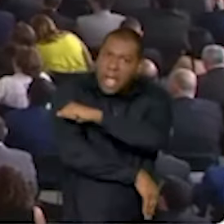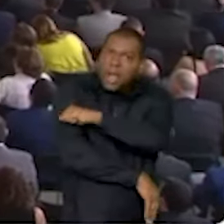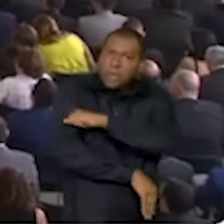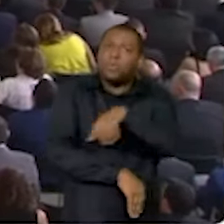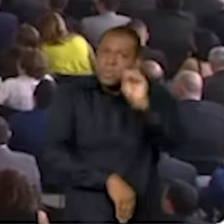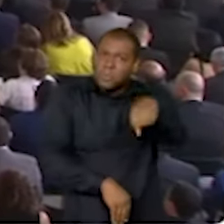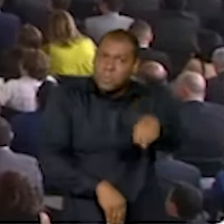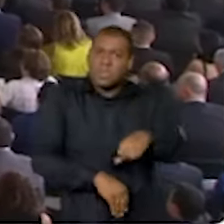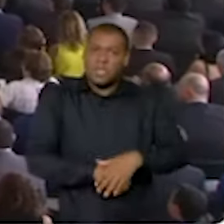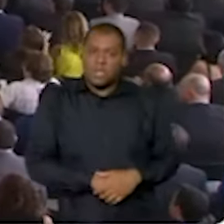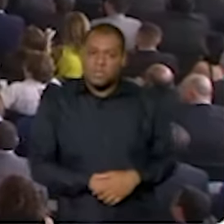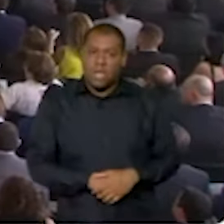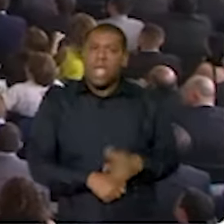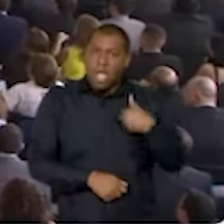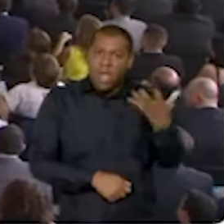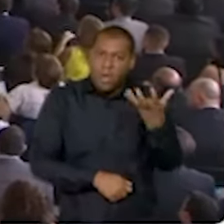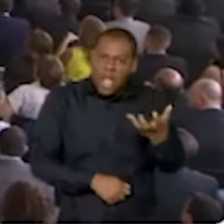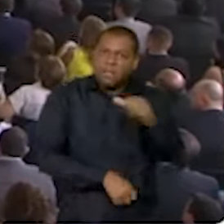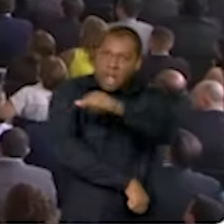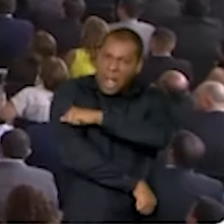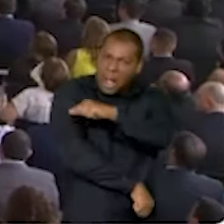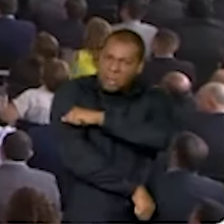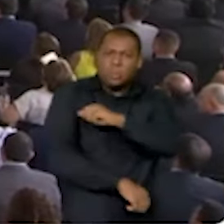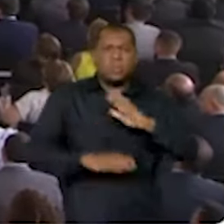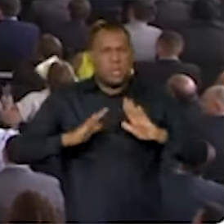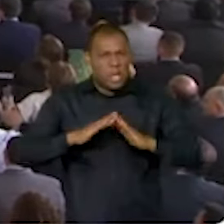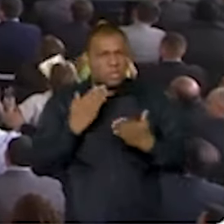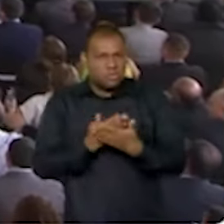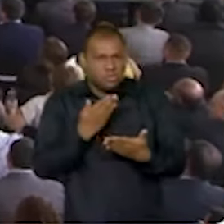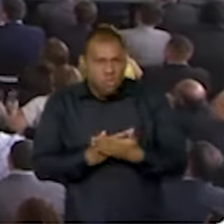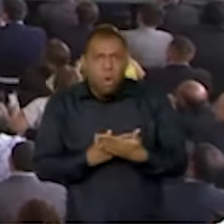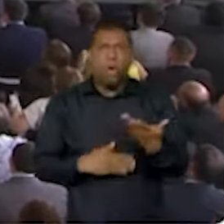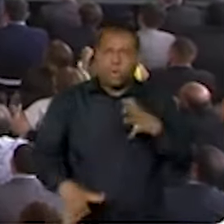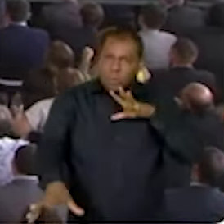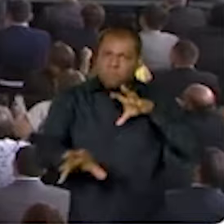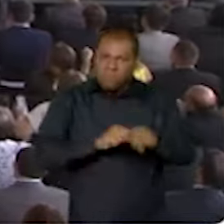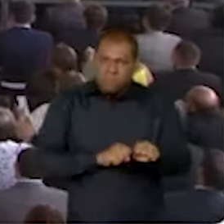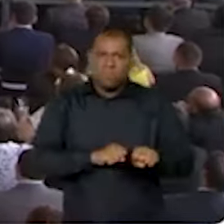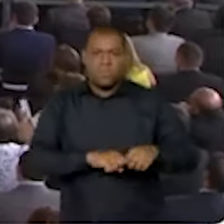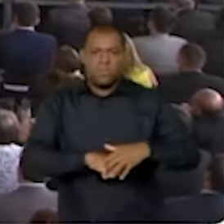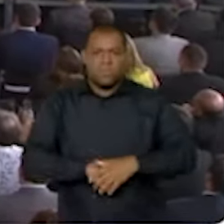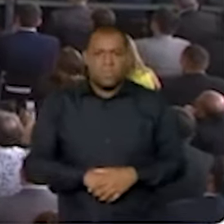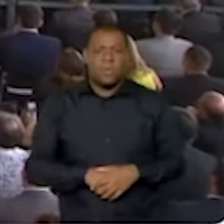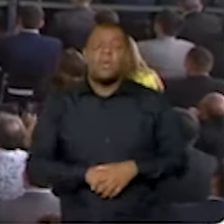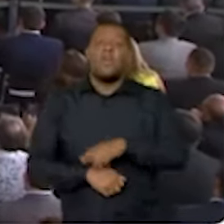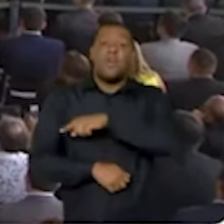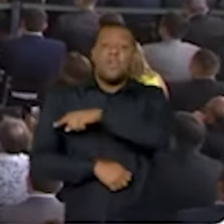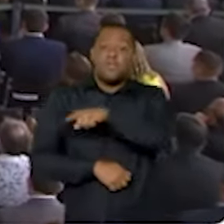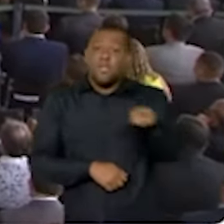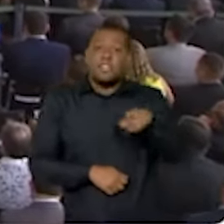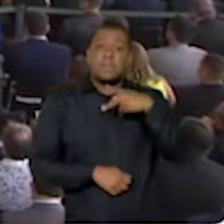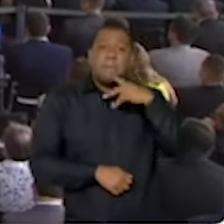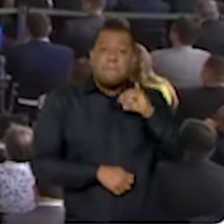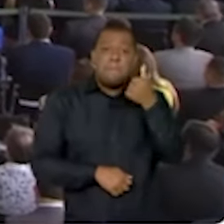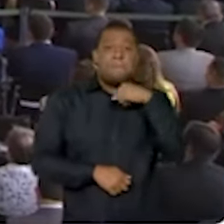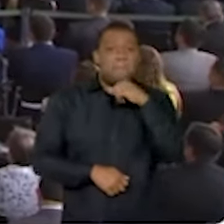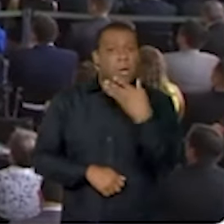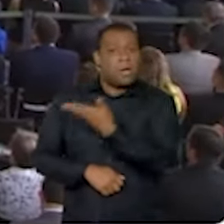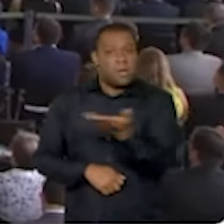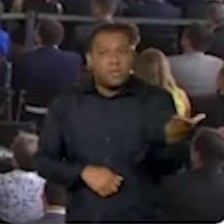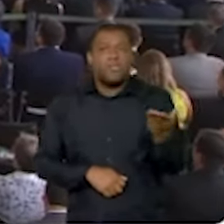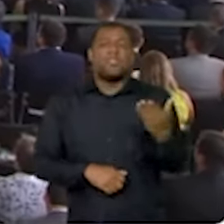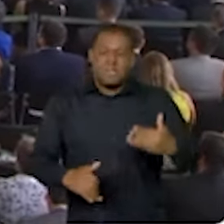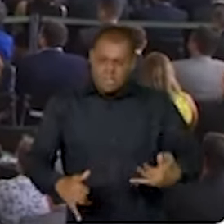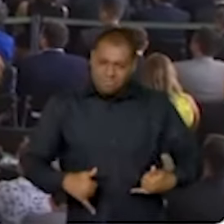e da mãe de vocês. Nós queremos que vocês deem para o pai e para a mãe de vocês muitas